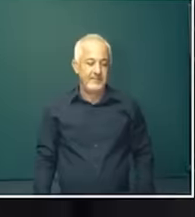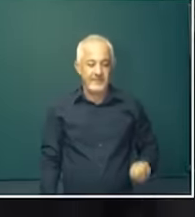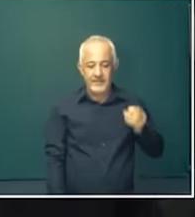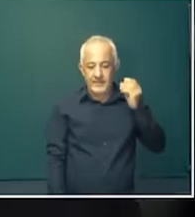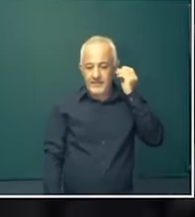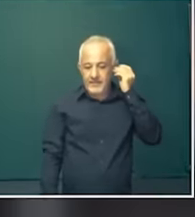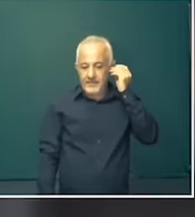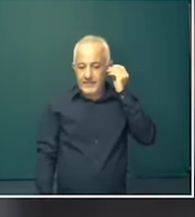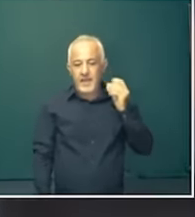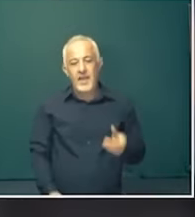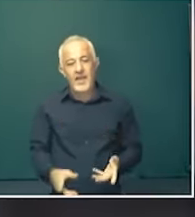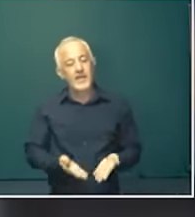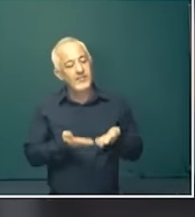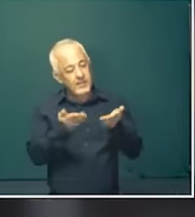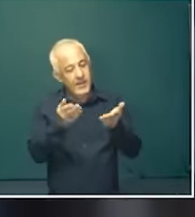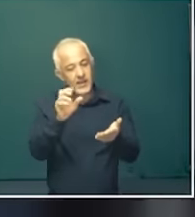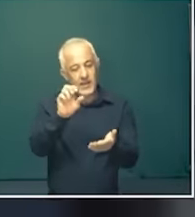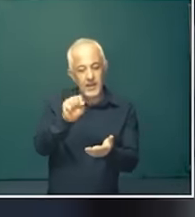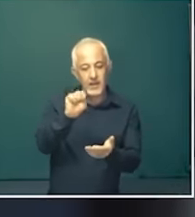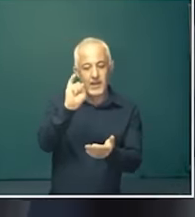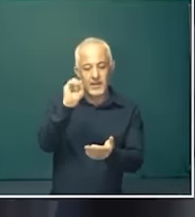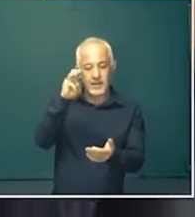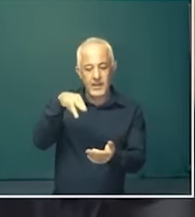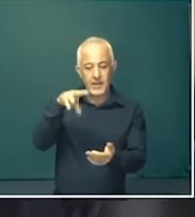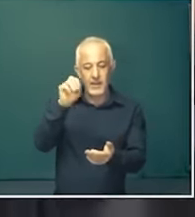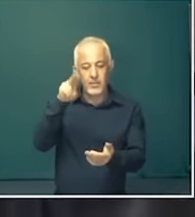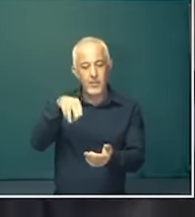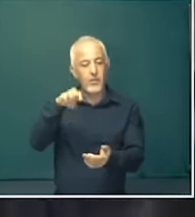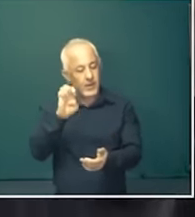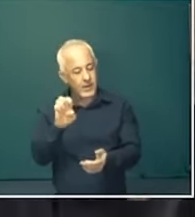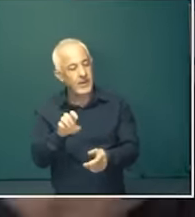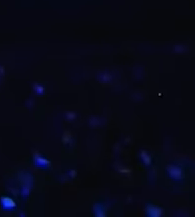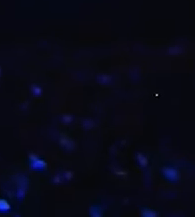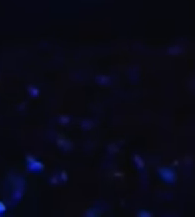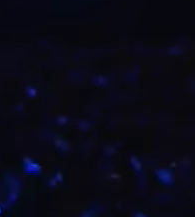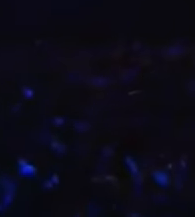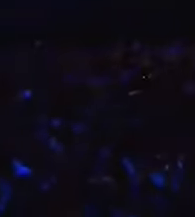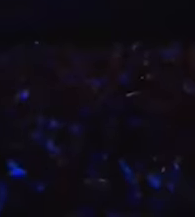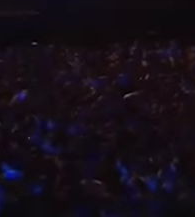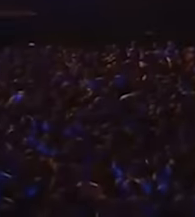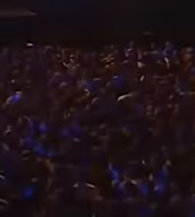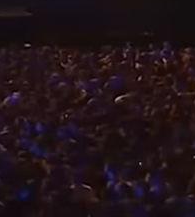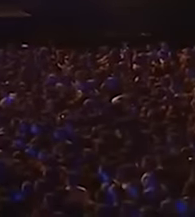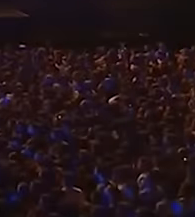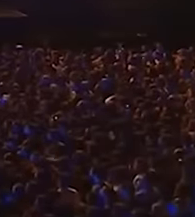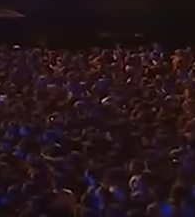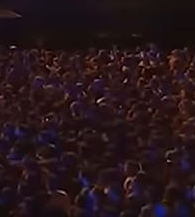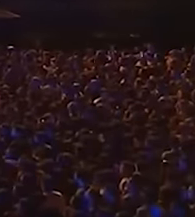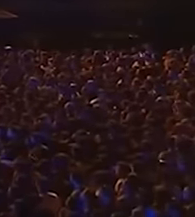aquecer. Essa foi pra Simone, pra Denise, pra Aline Surmani.